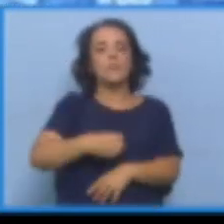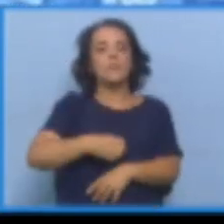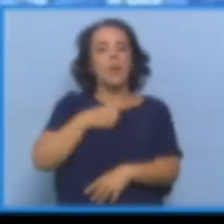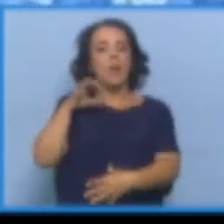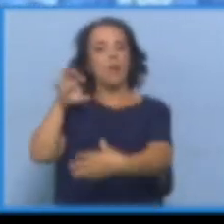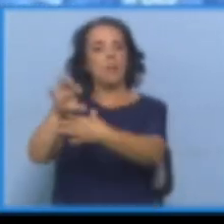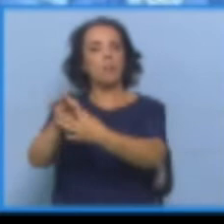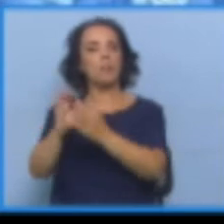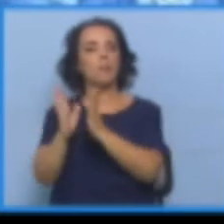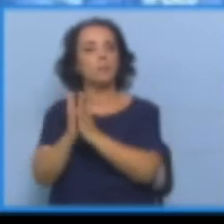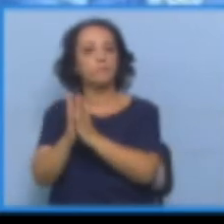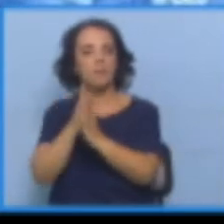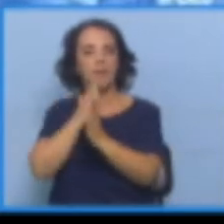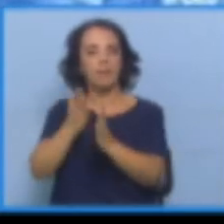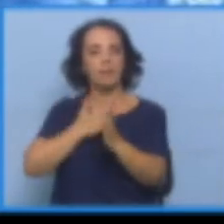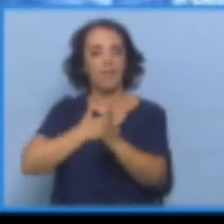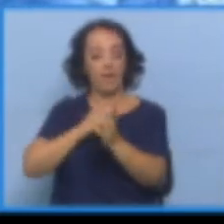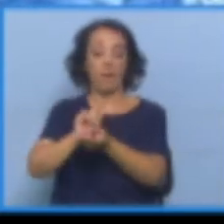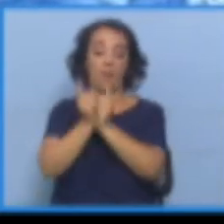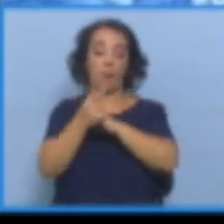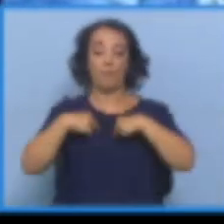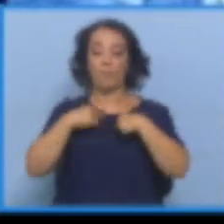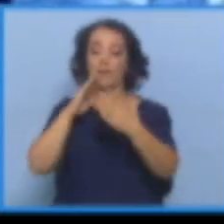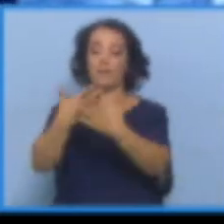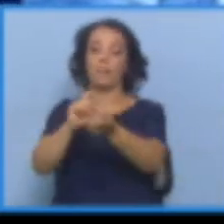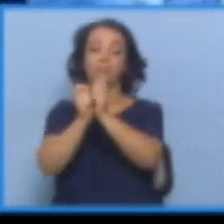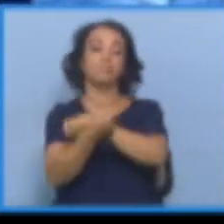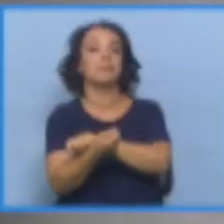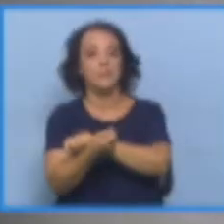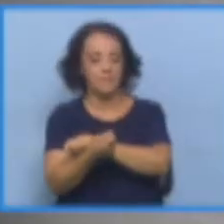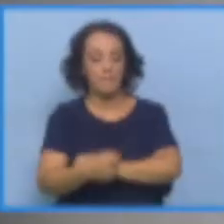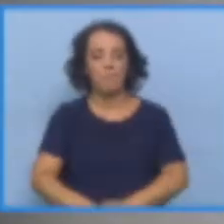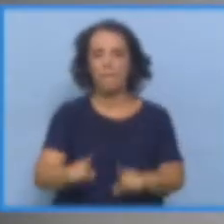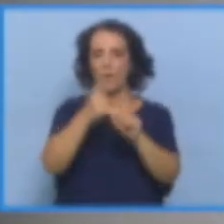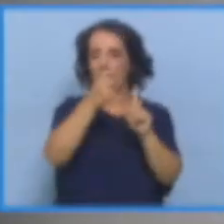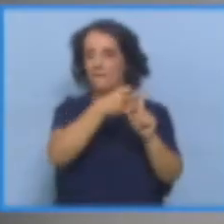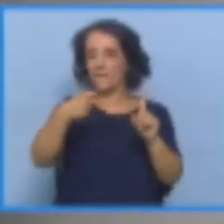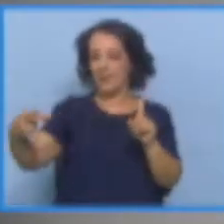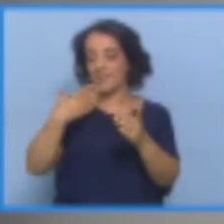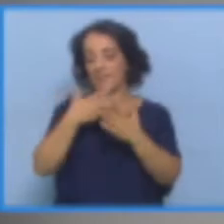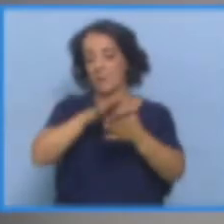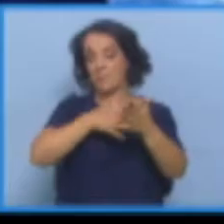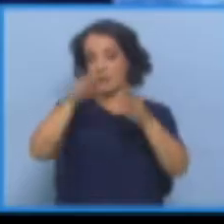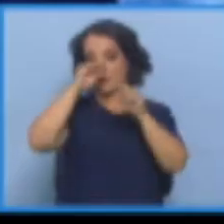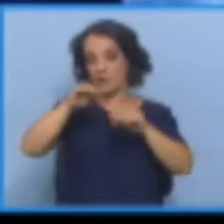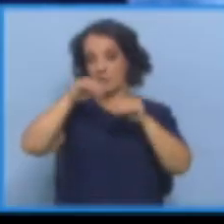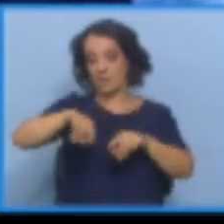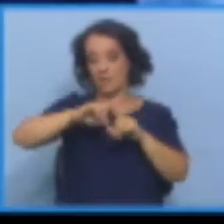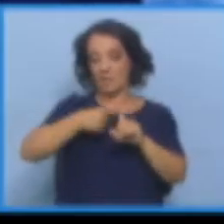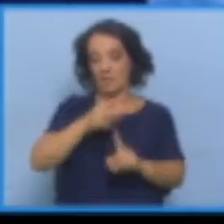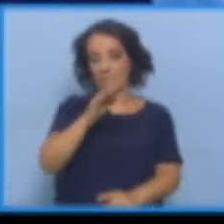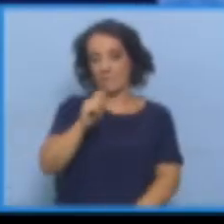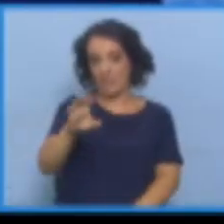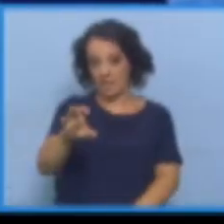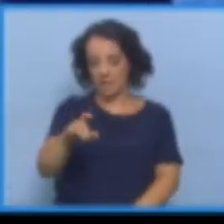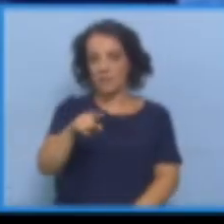e vai também ele transformando a Igreja, não é? Há uma frase que diz, que até dá tema ao plano de formação deste ano da FEC, que